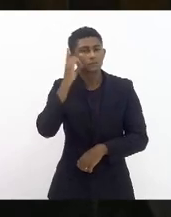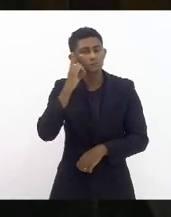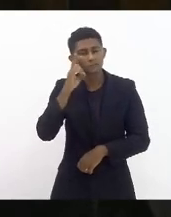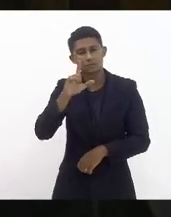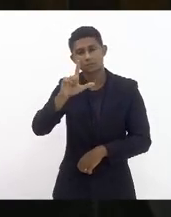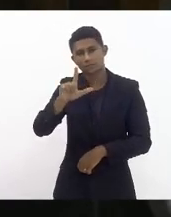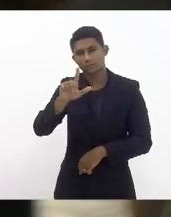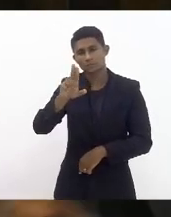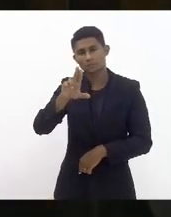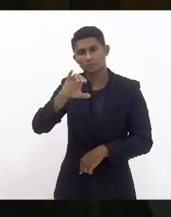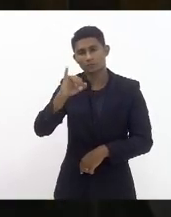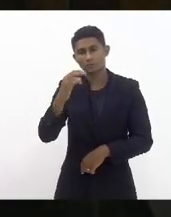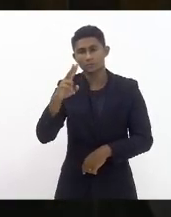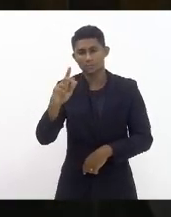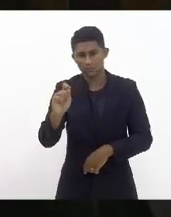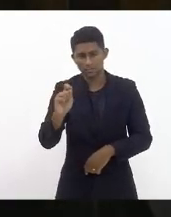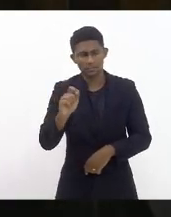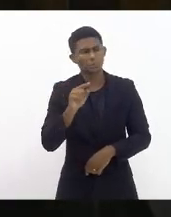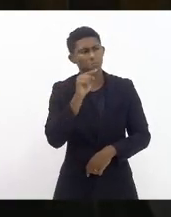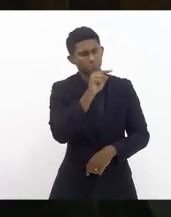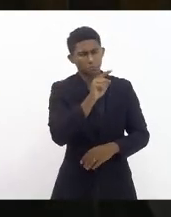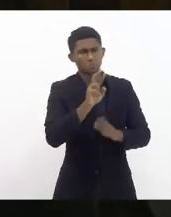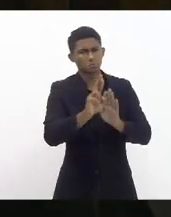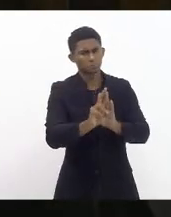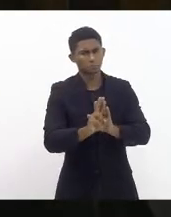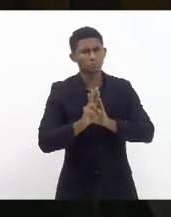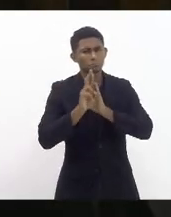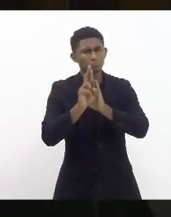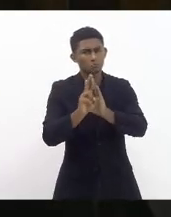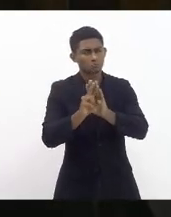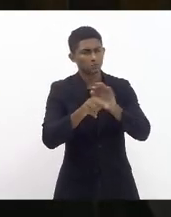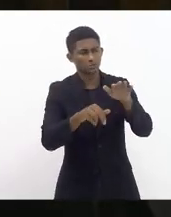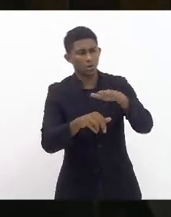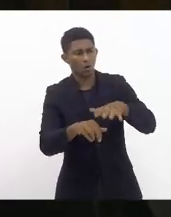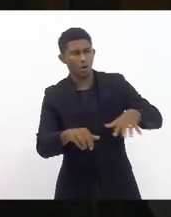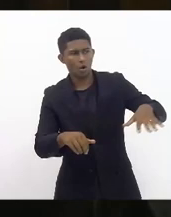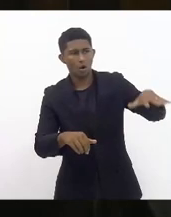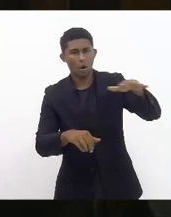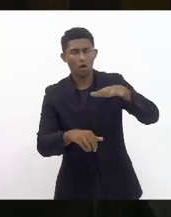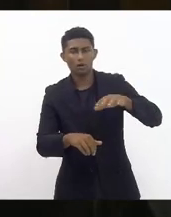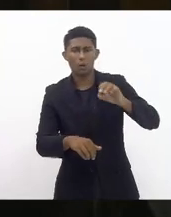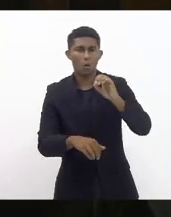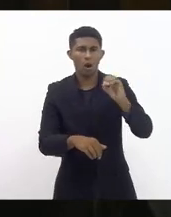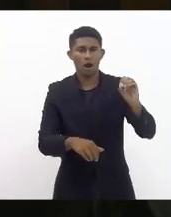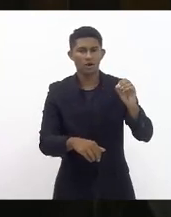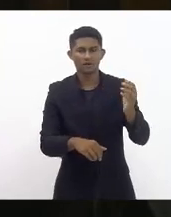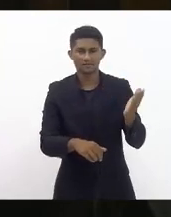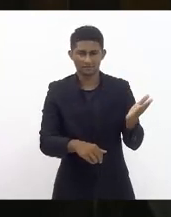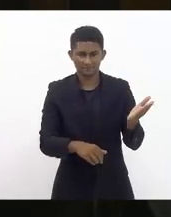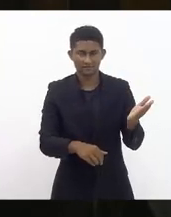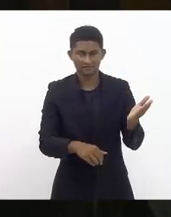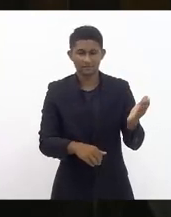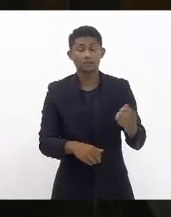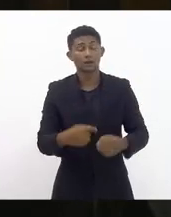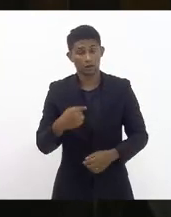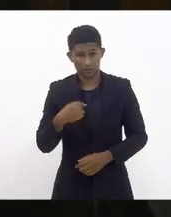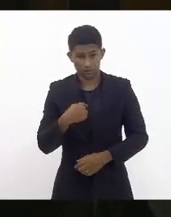Lucinha, digna representante da Zona Oeste, no qual eu